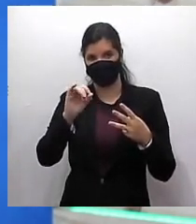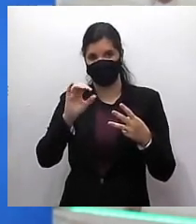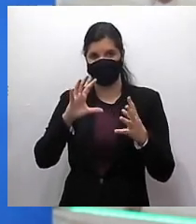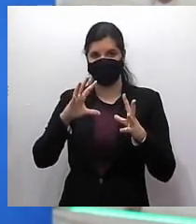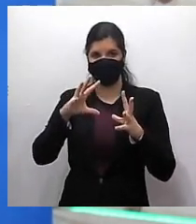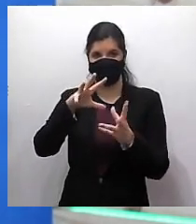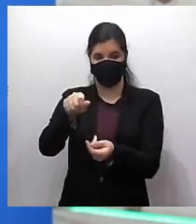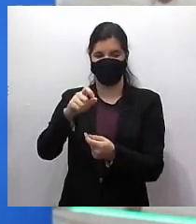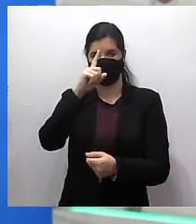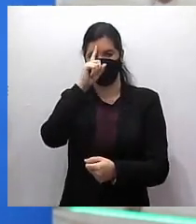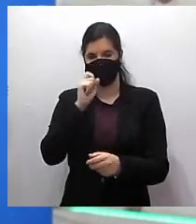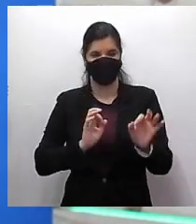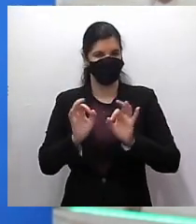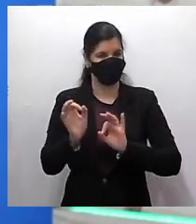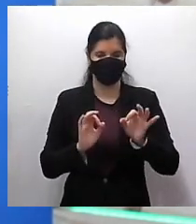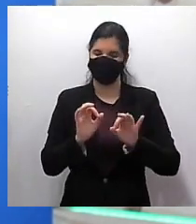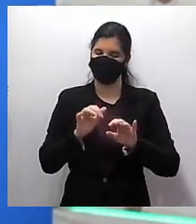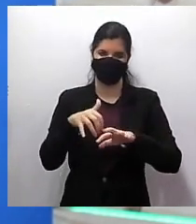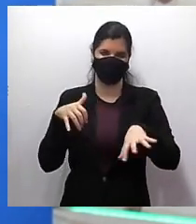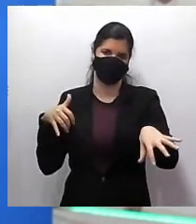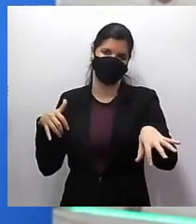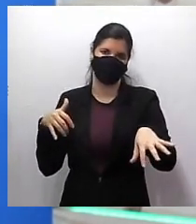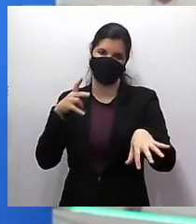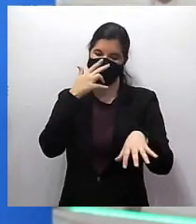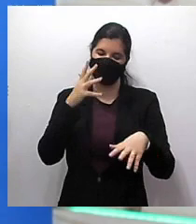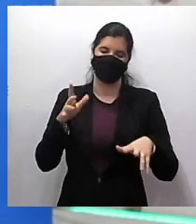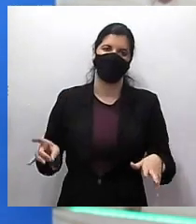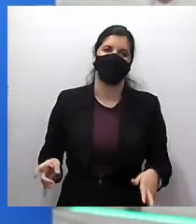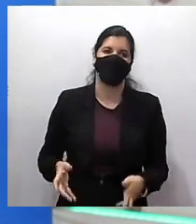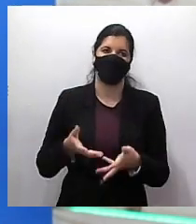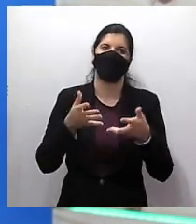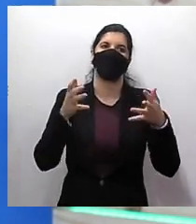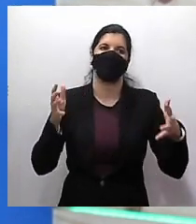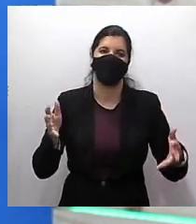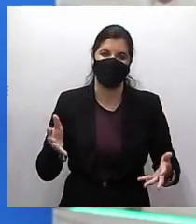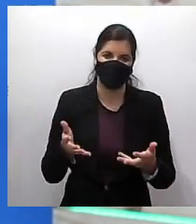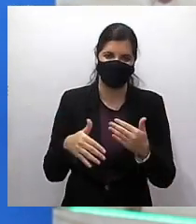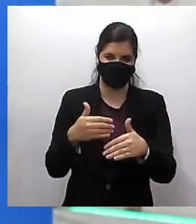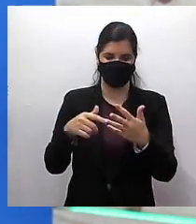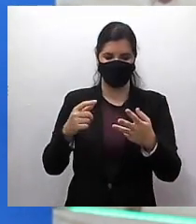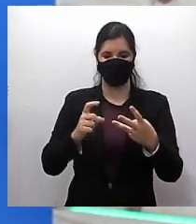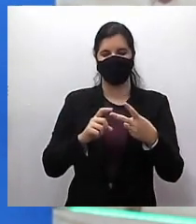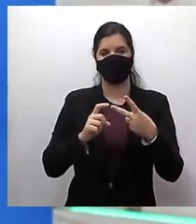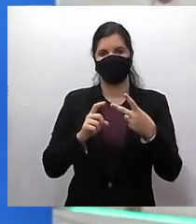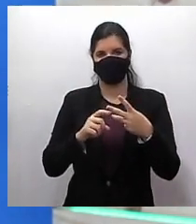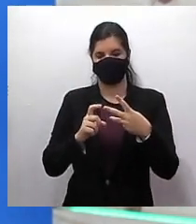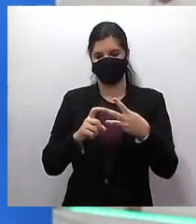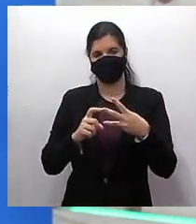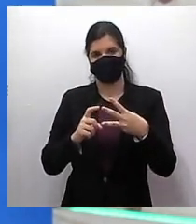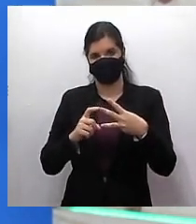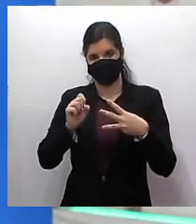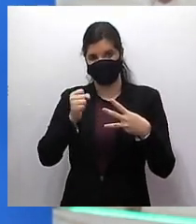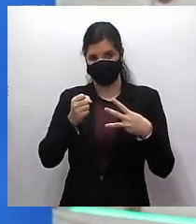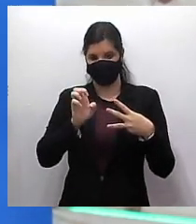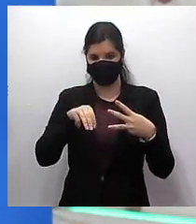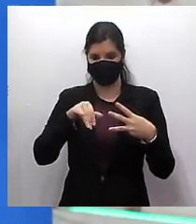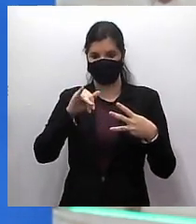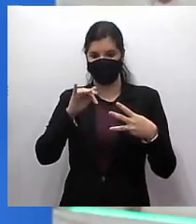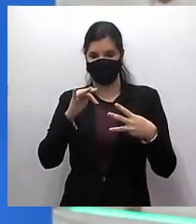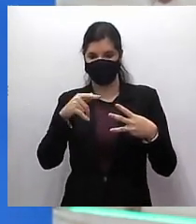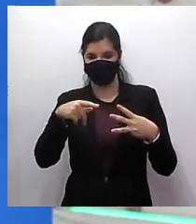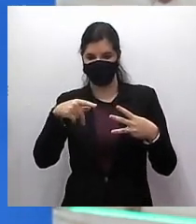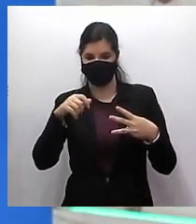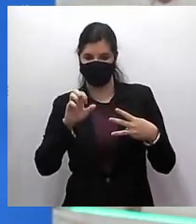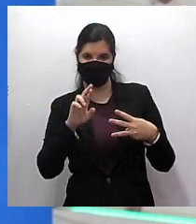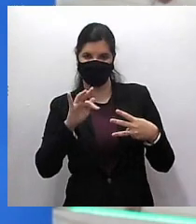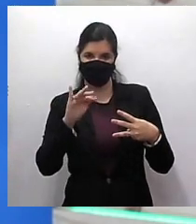mundo, né, e que só vão indo com a maré. E temos os semiperiféricos, que são os países que querem ter uma